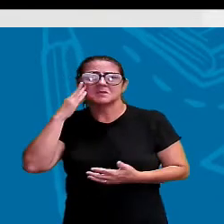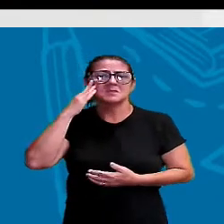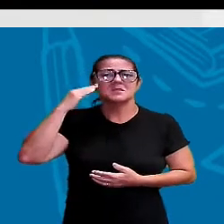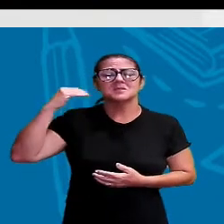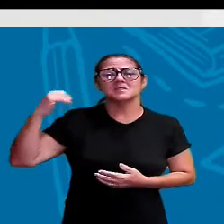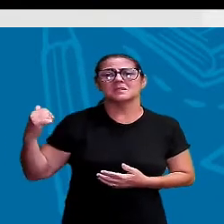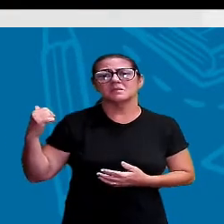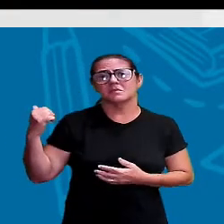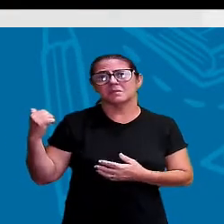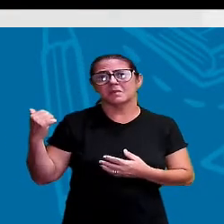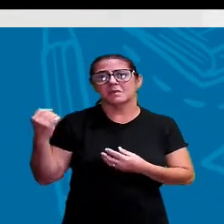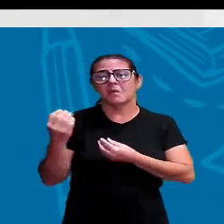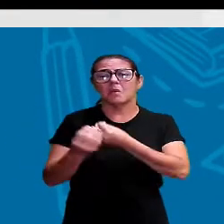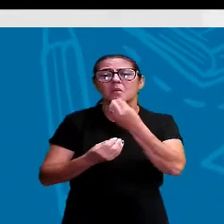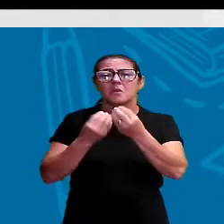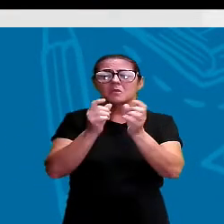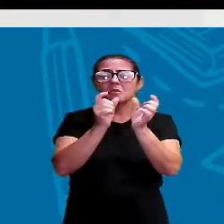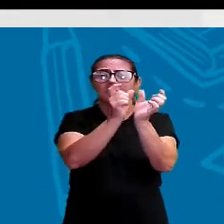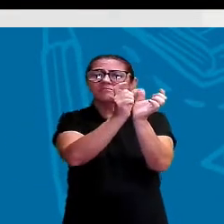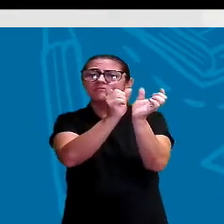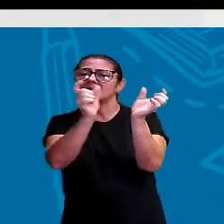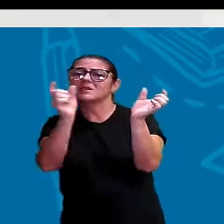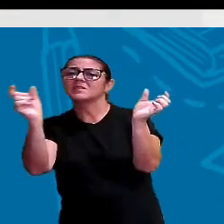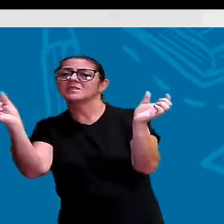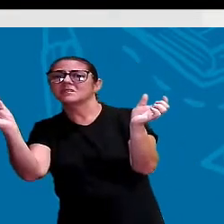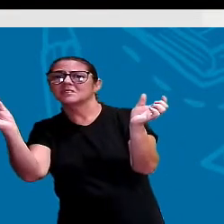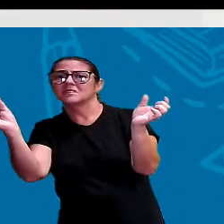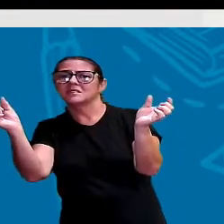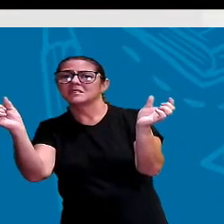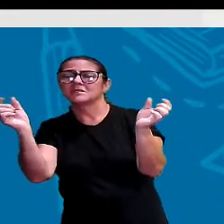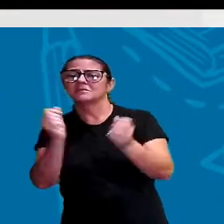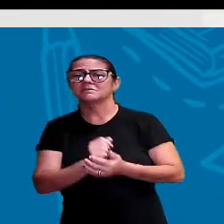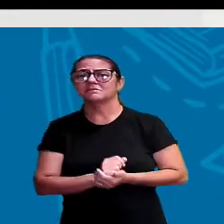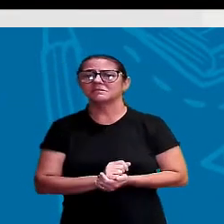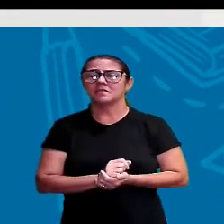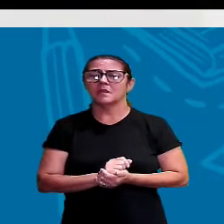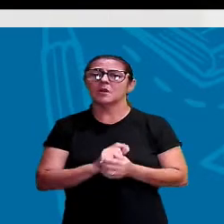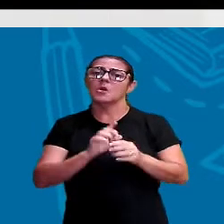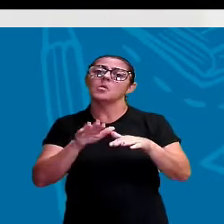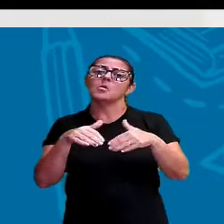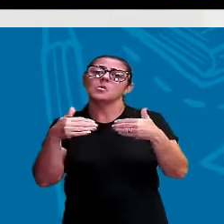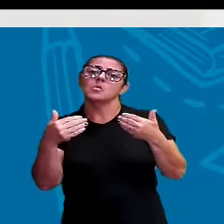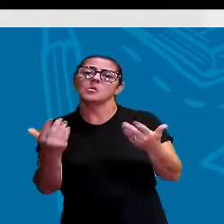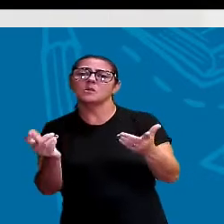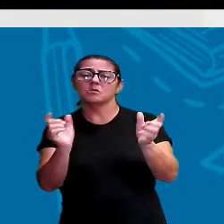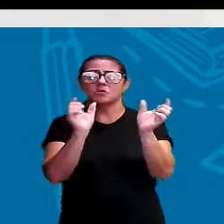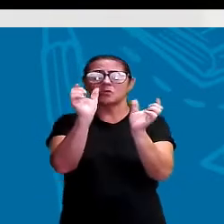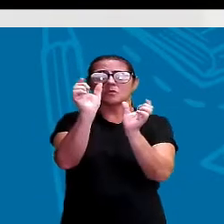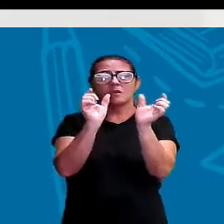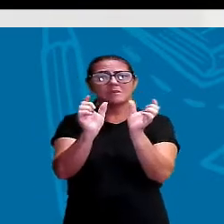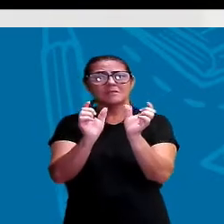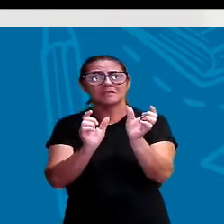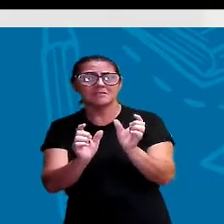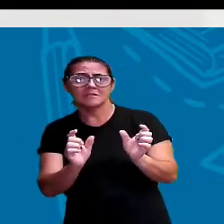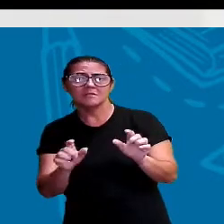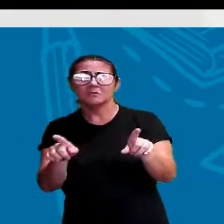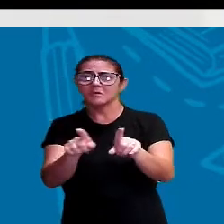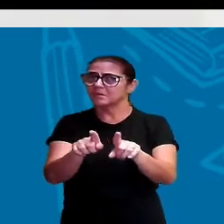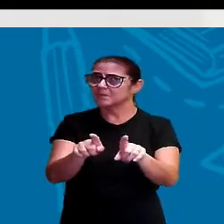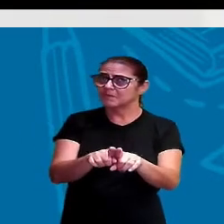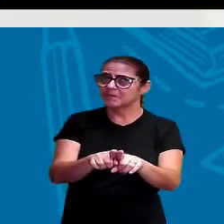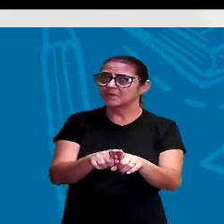saber onde é que está ali a tirinha, qual é a formação da tirinha, qual é a formação do quadrinho, qual é a